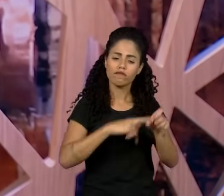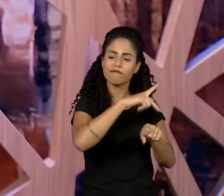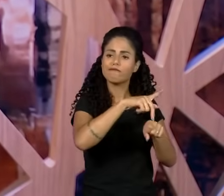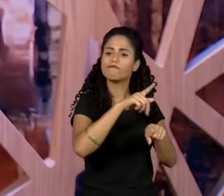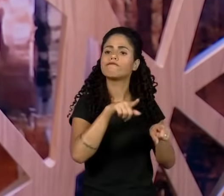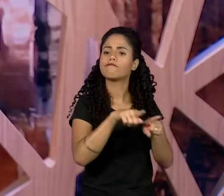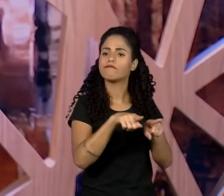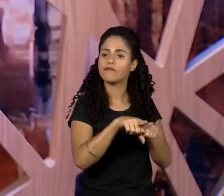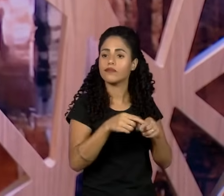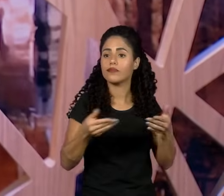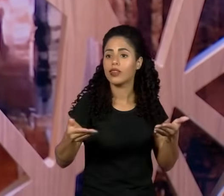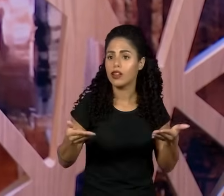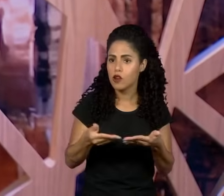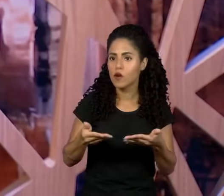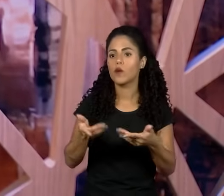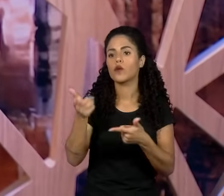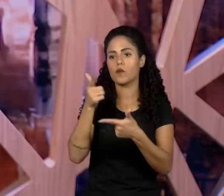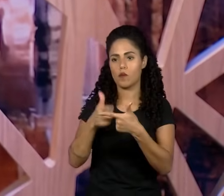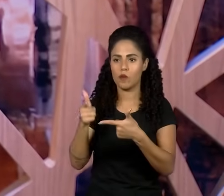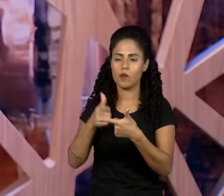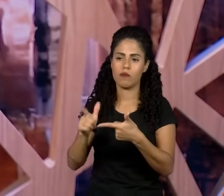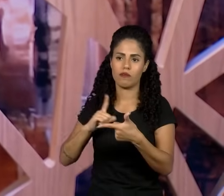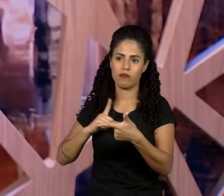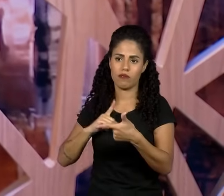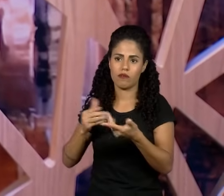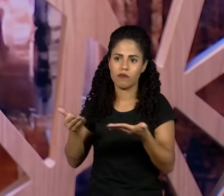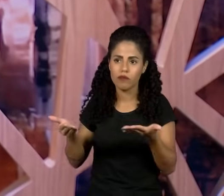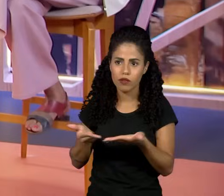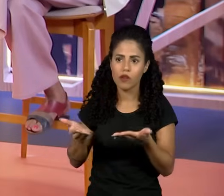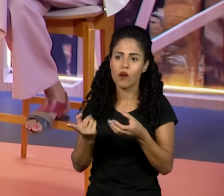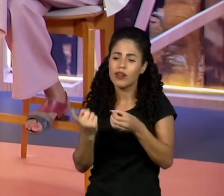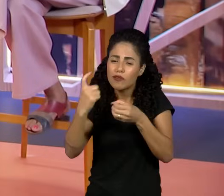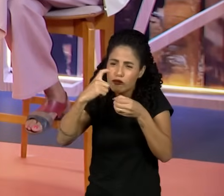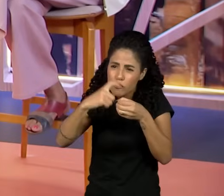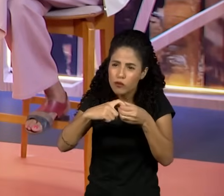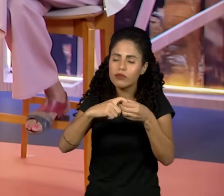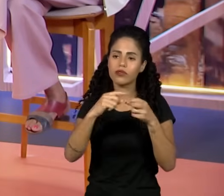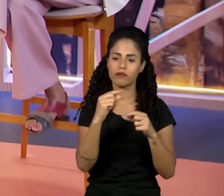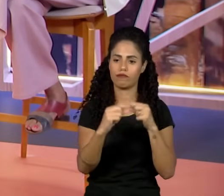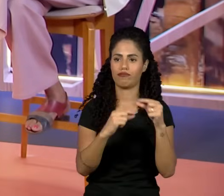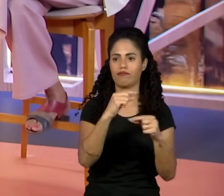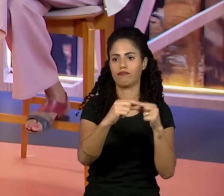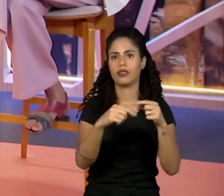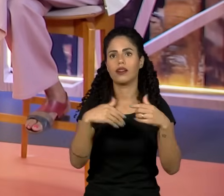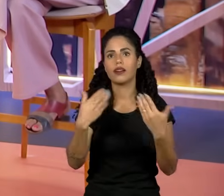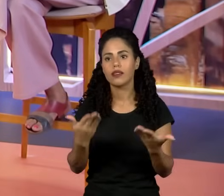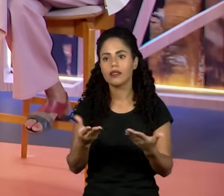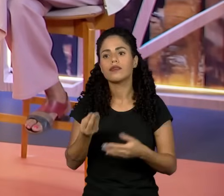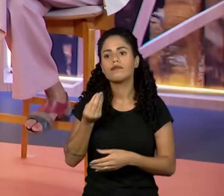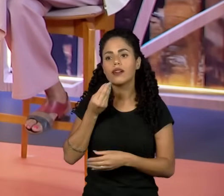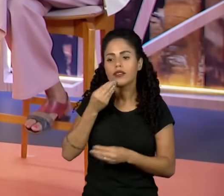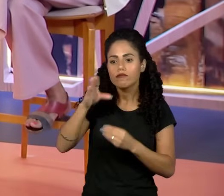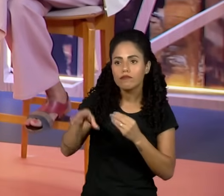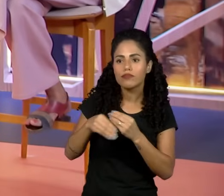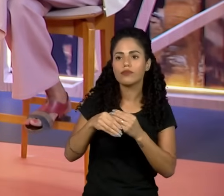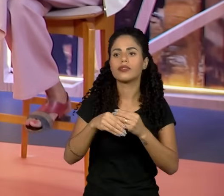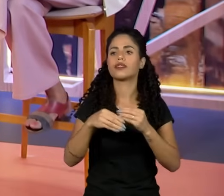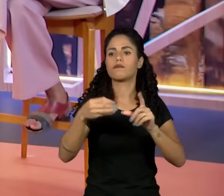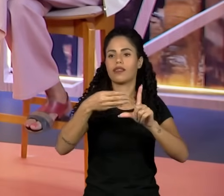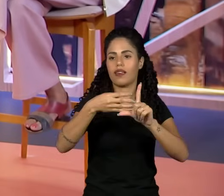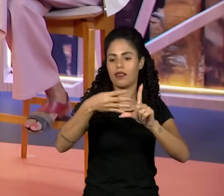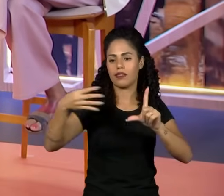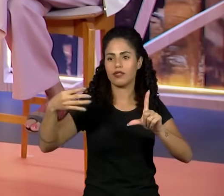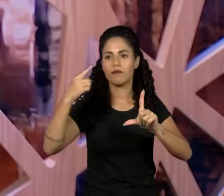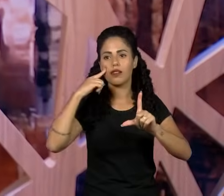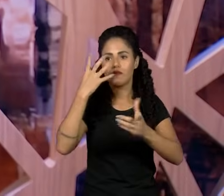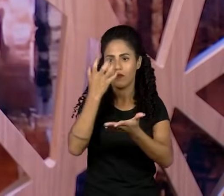acabamos de passar por uma devastação, de fato. Sim. Estamos aí na retomada disso. E aí, Cris, se o gancho é para ir para os streamings, eu